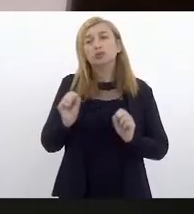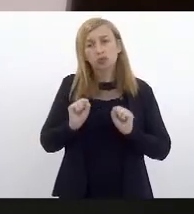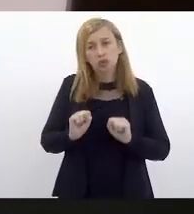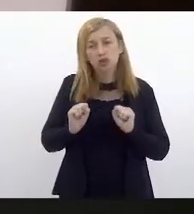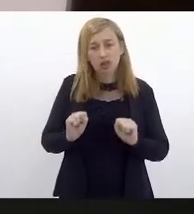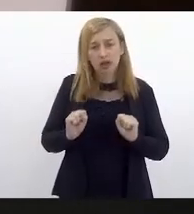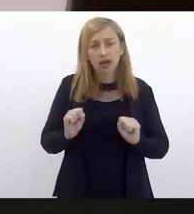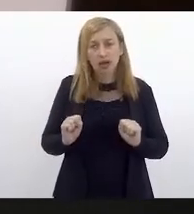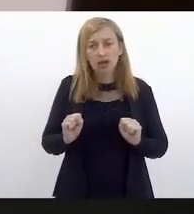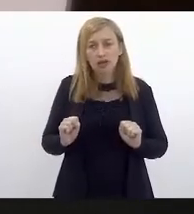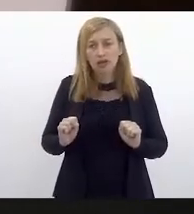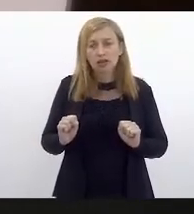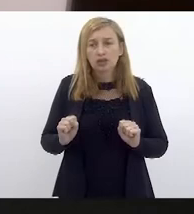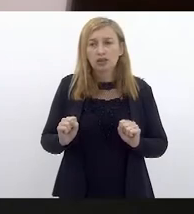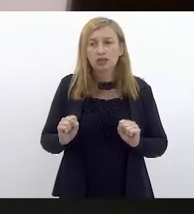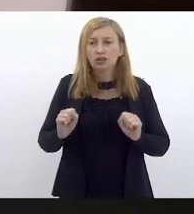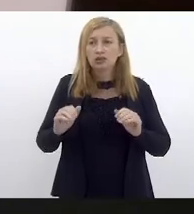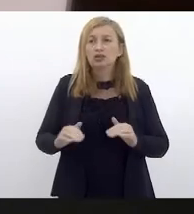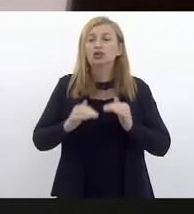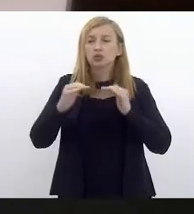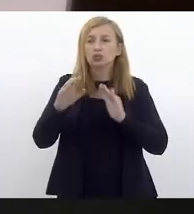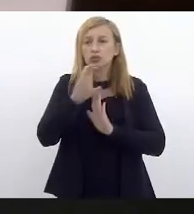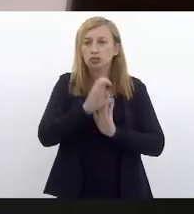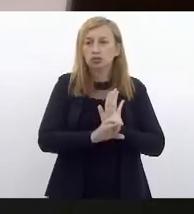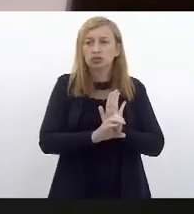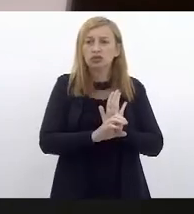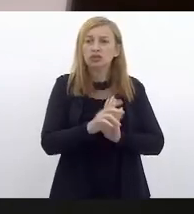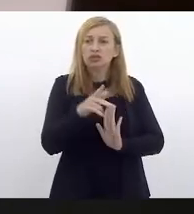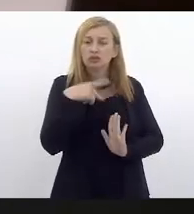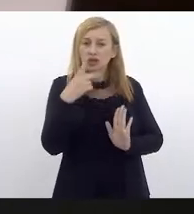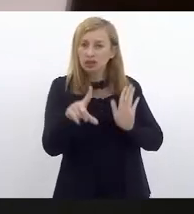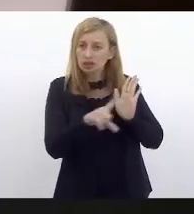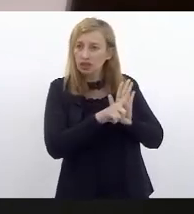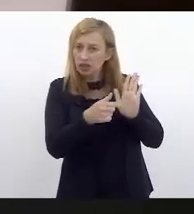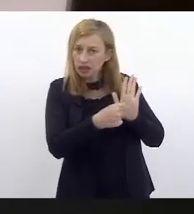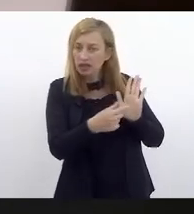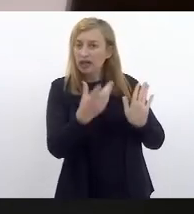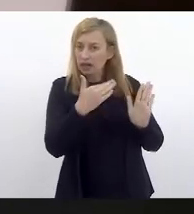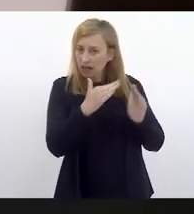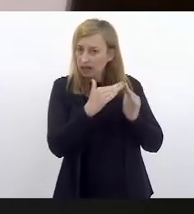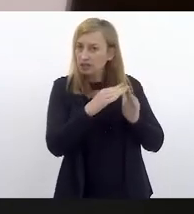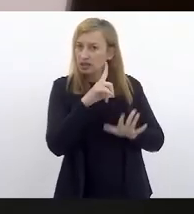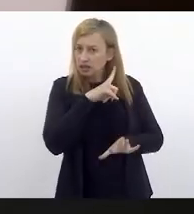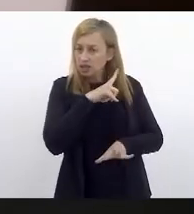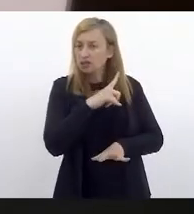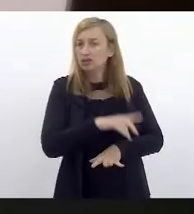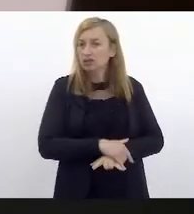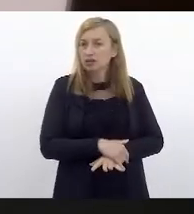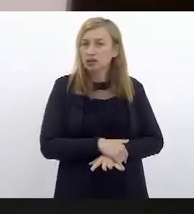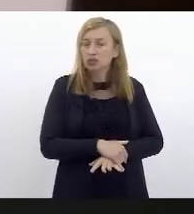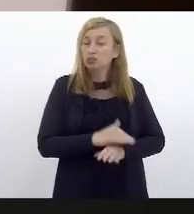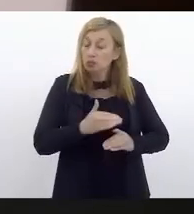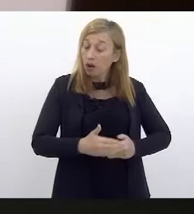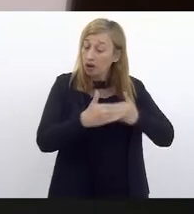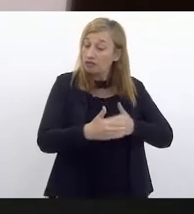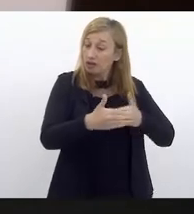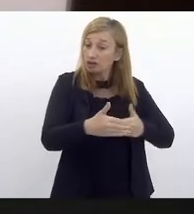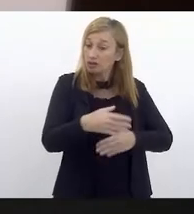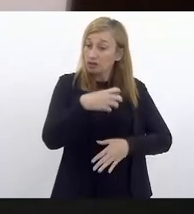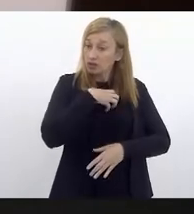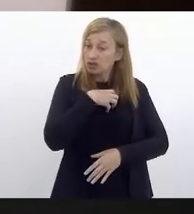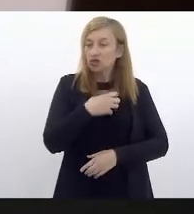até, nessas subemendas, citar essa lei que a Casa tem, que foi um avanço nesse